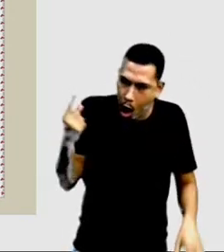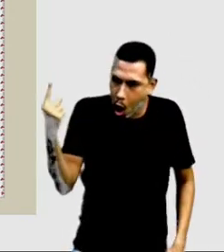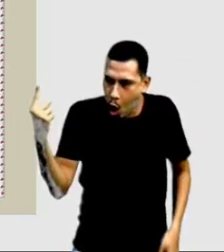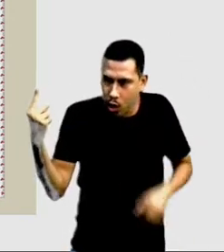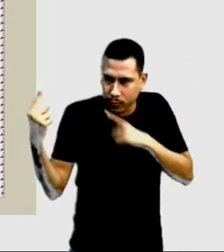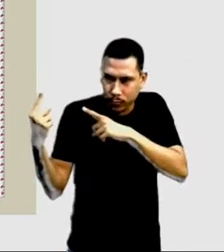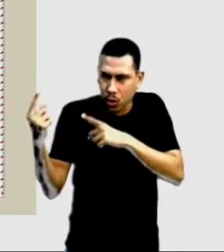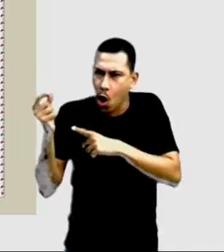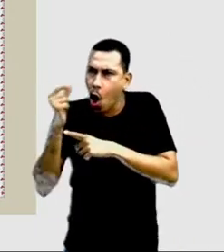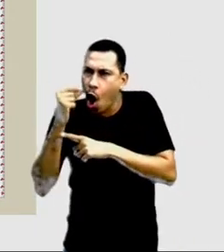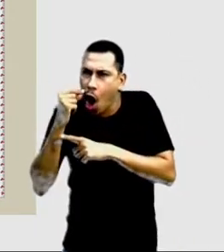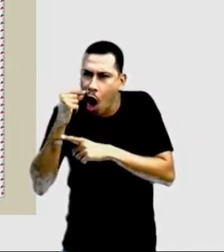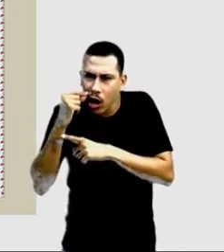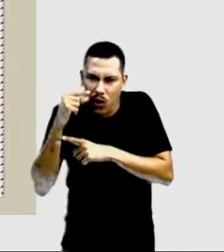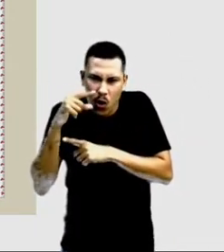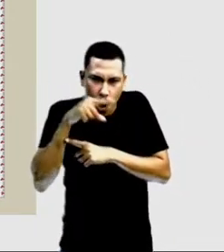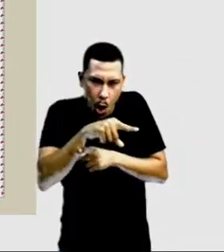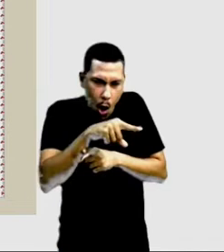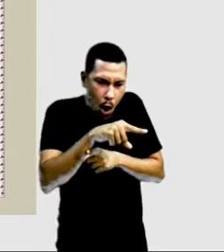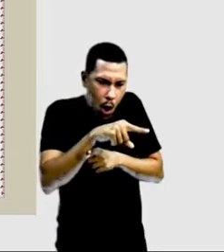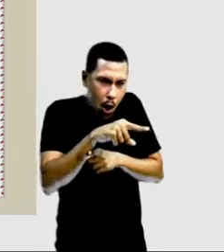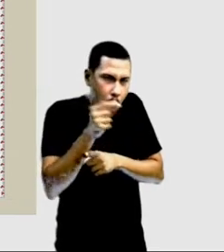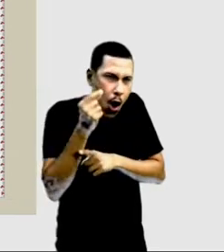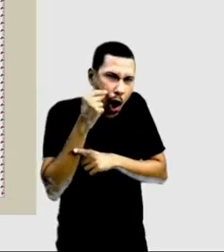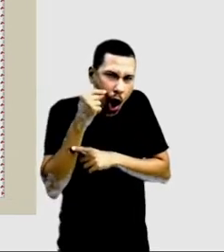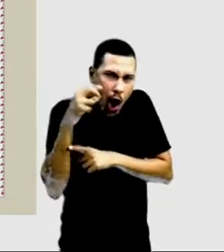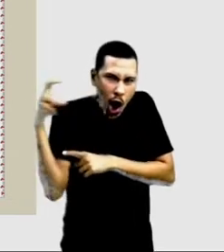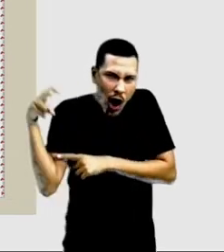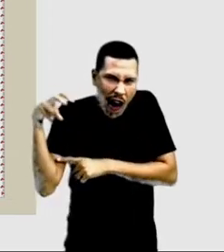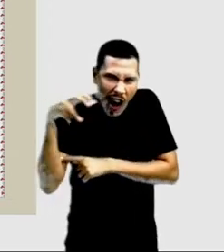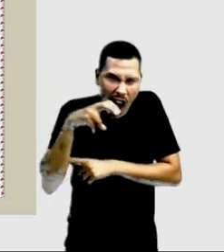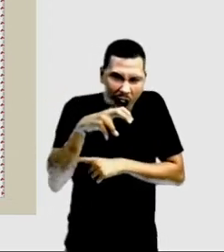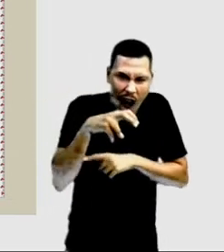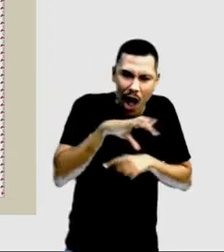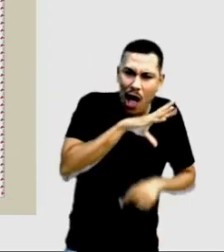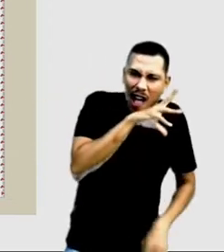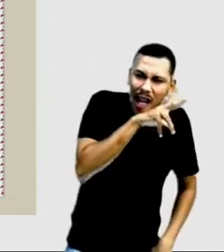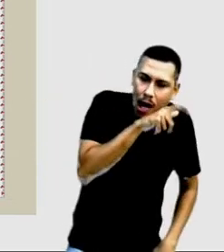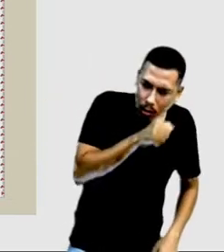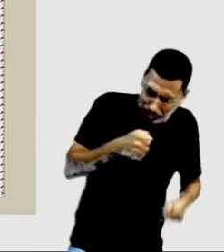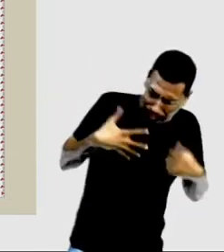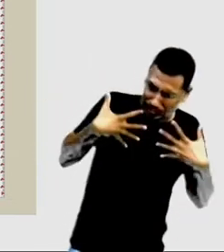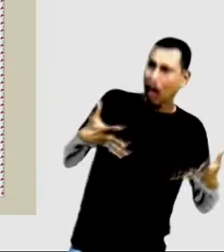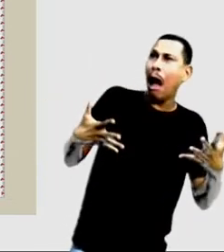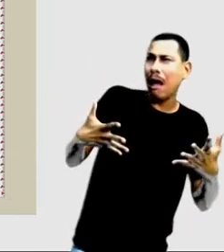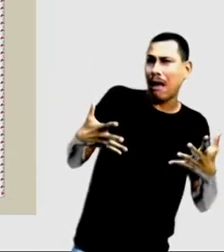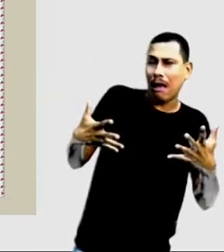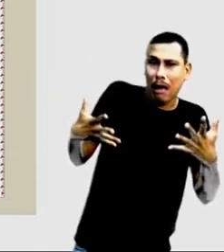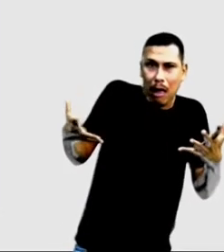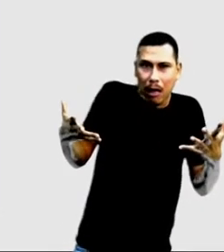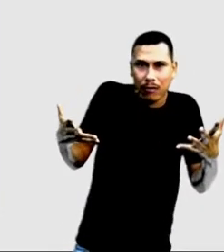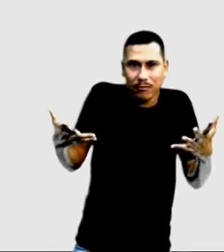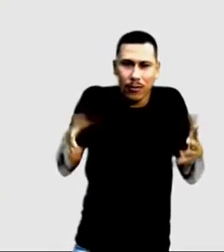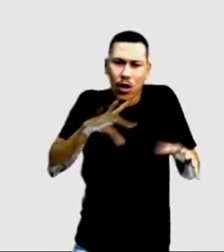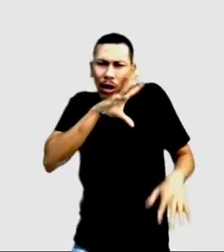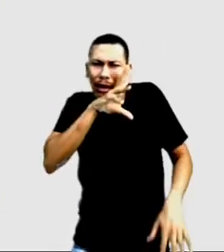rato, que, descuidado, passou correndo sobre seu rosto.